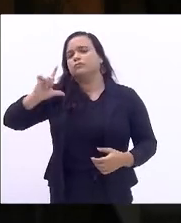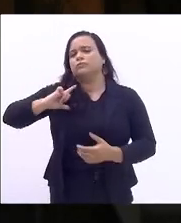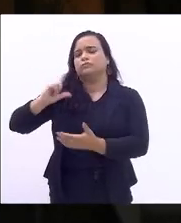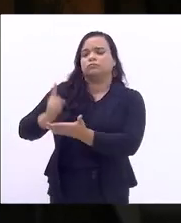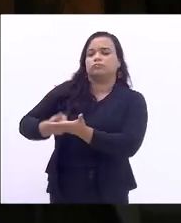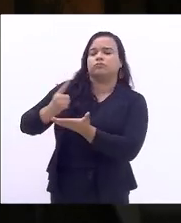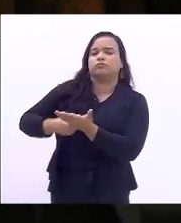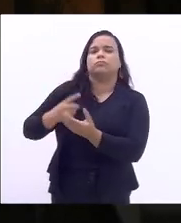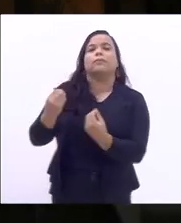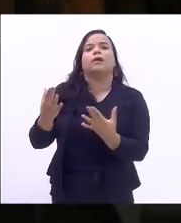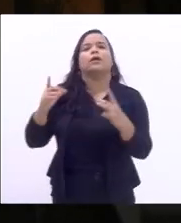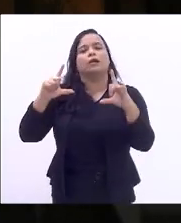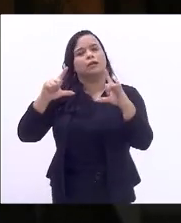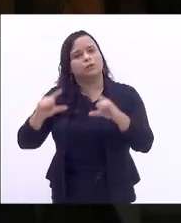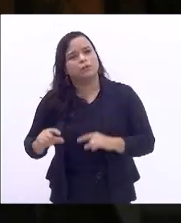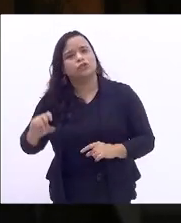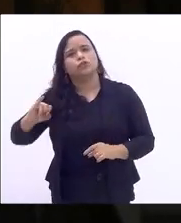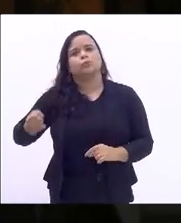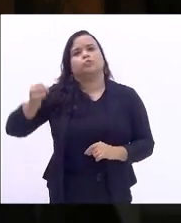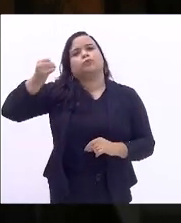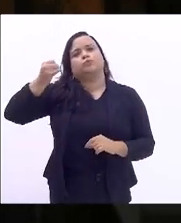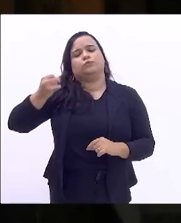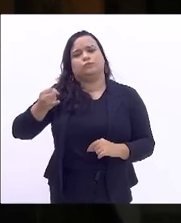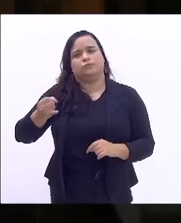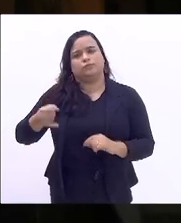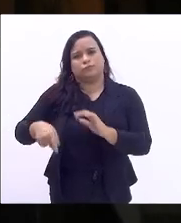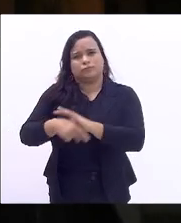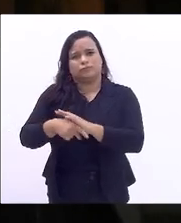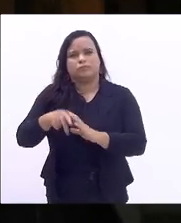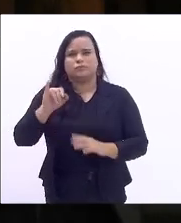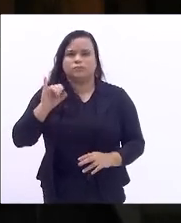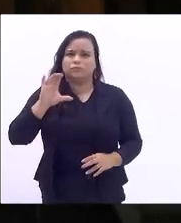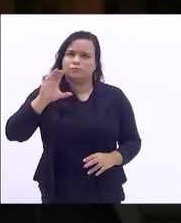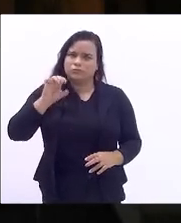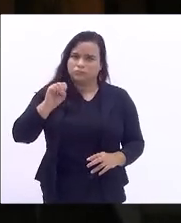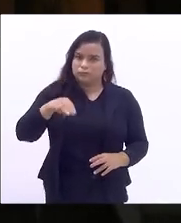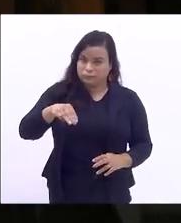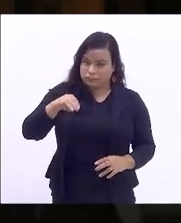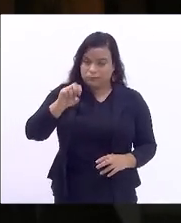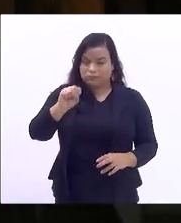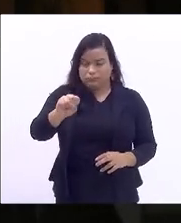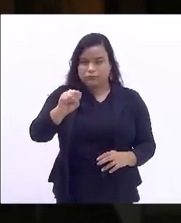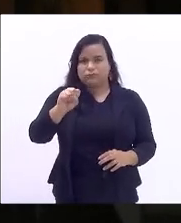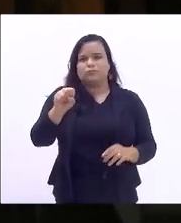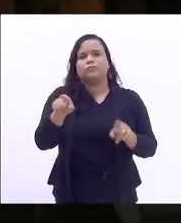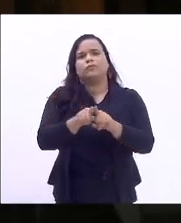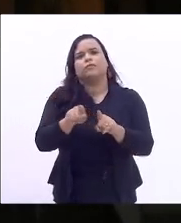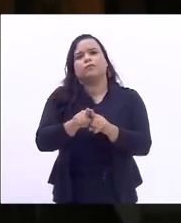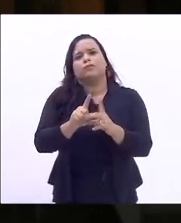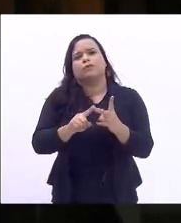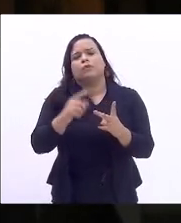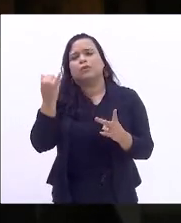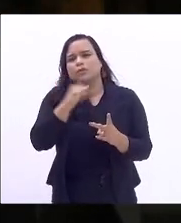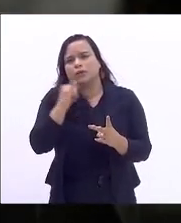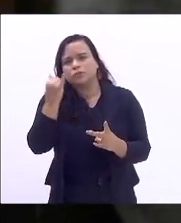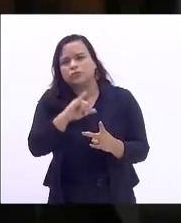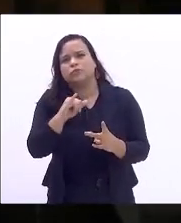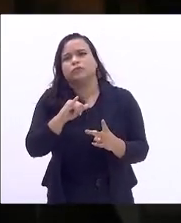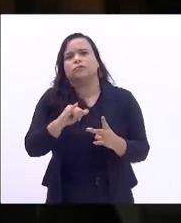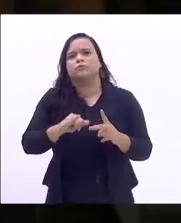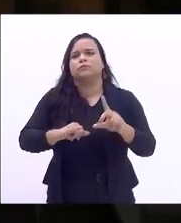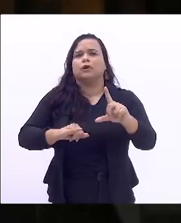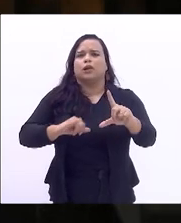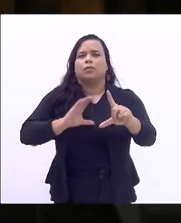e para redução de alíquotas de ICMS de energia telecomunicações